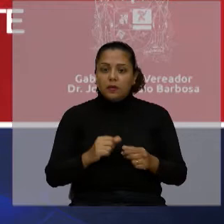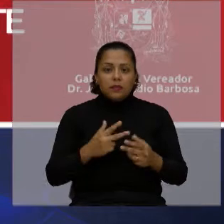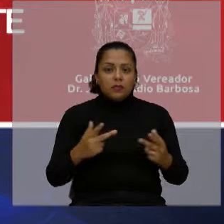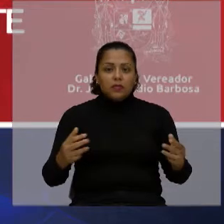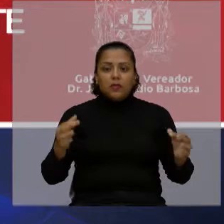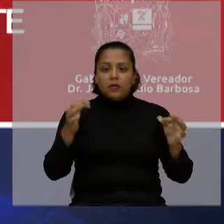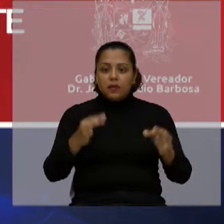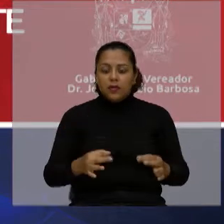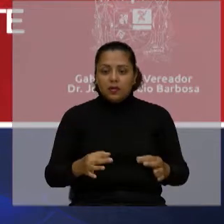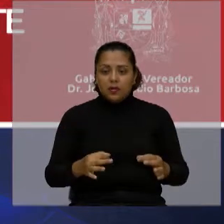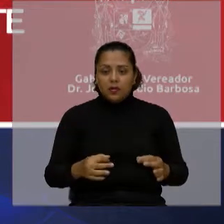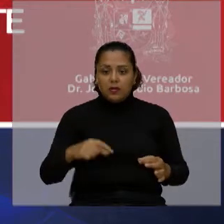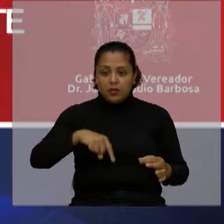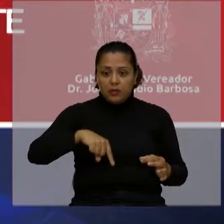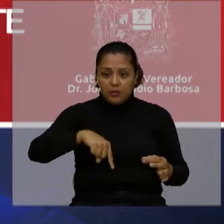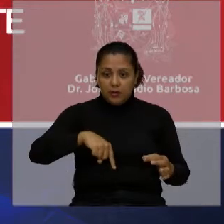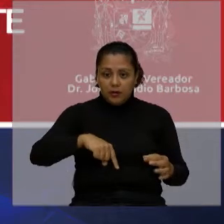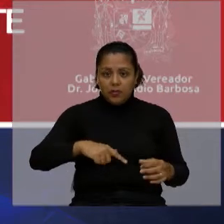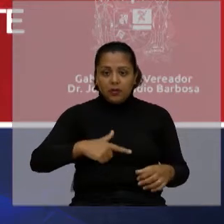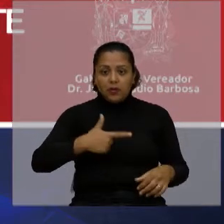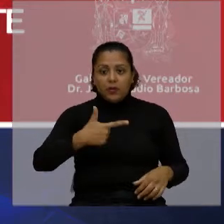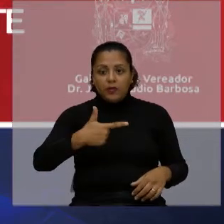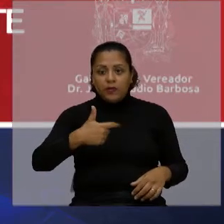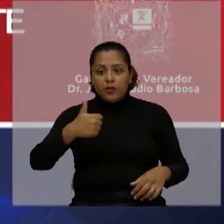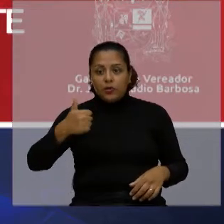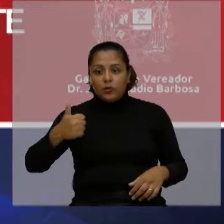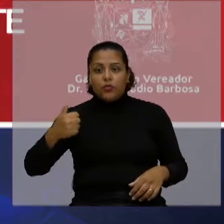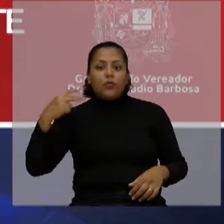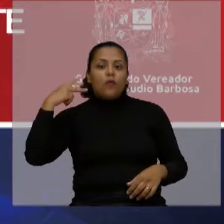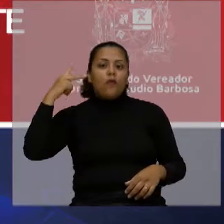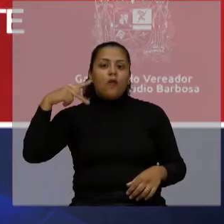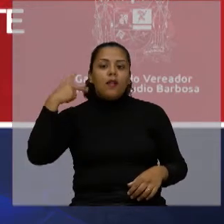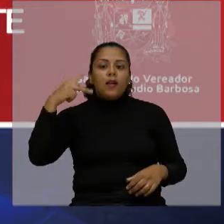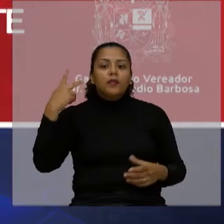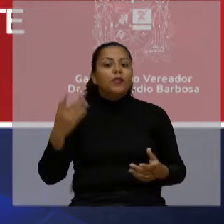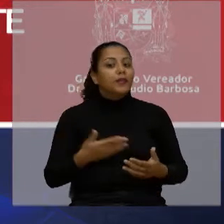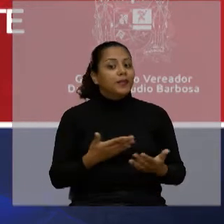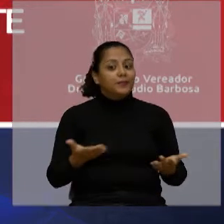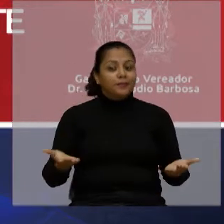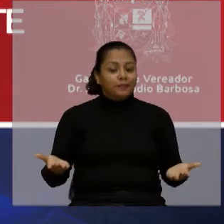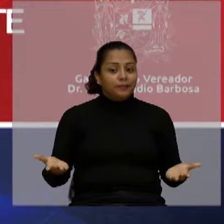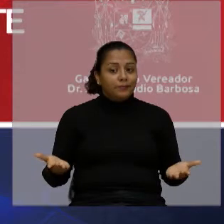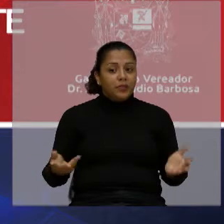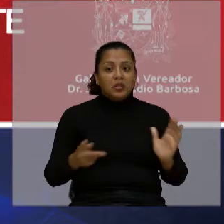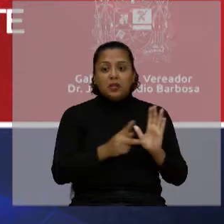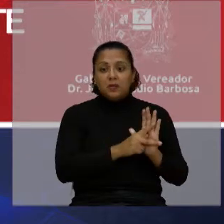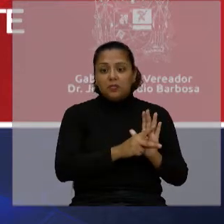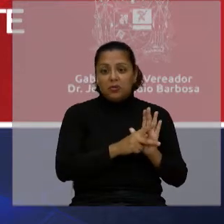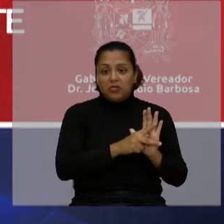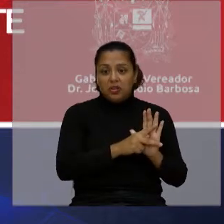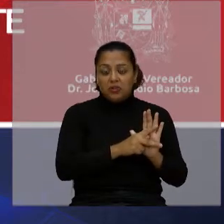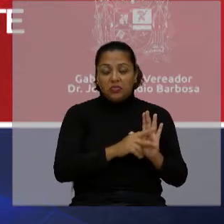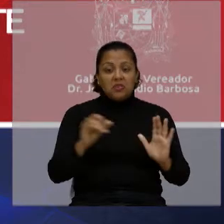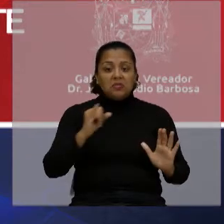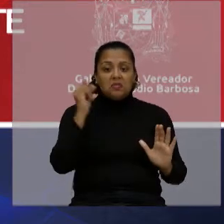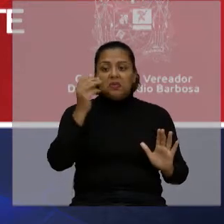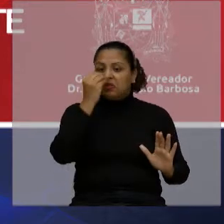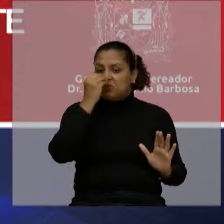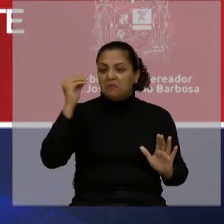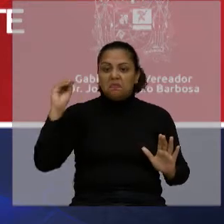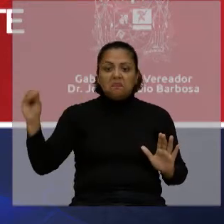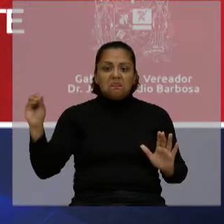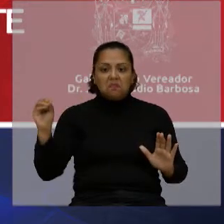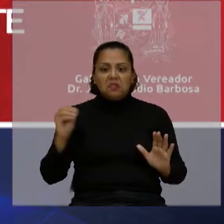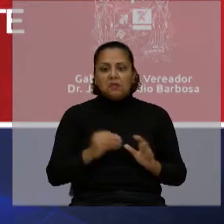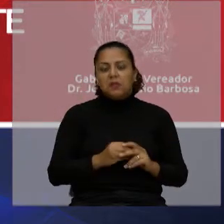21 vereadores também, porque eu fiquei muito chateado com esse projeto ter sido recalcado